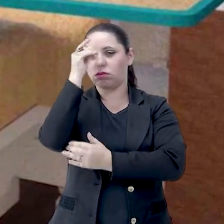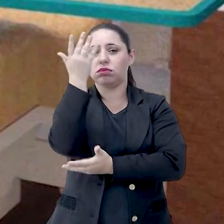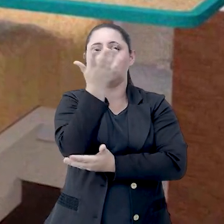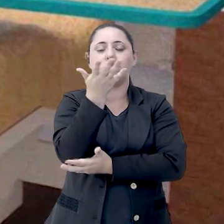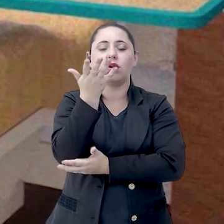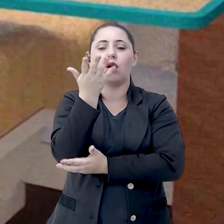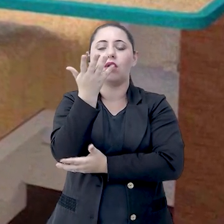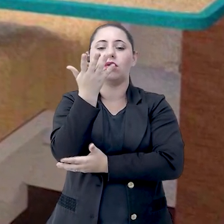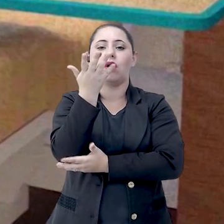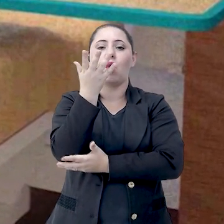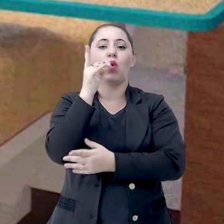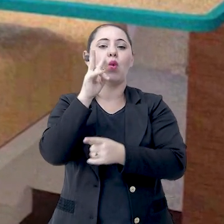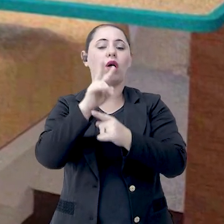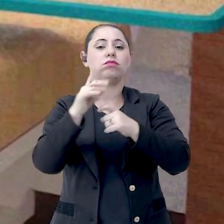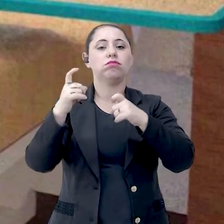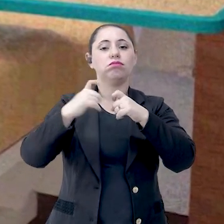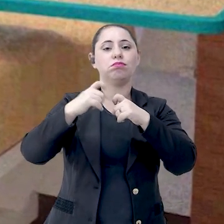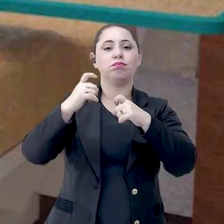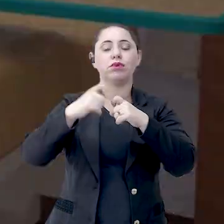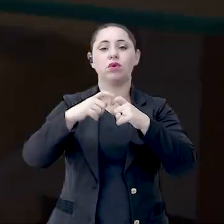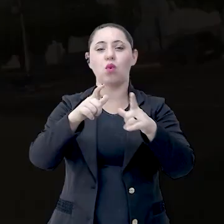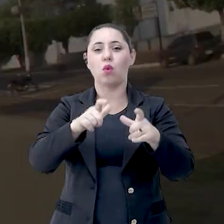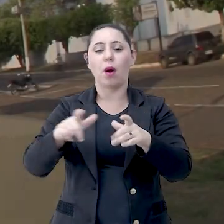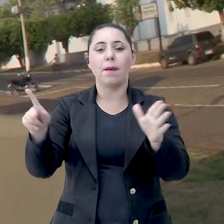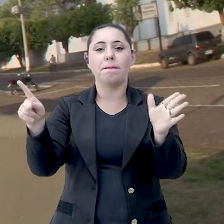de 30 leitos.